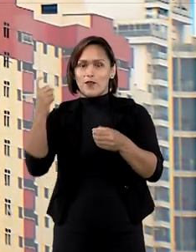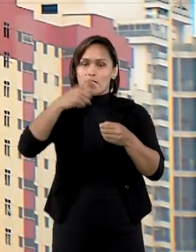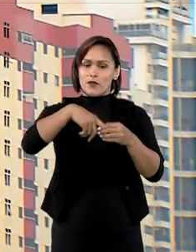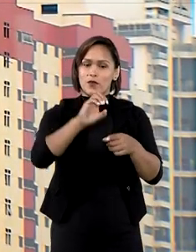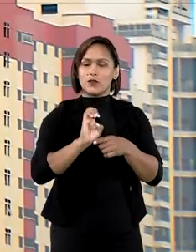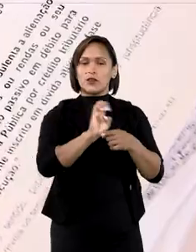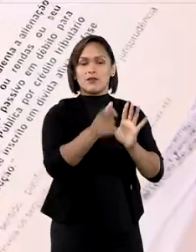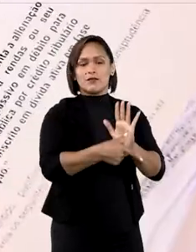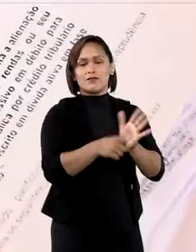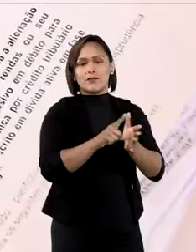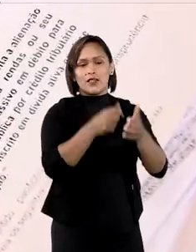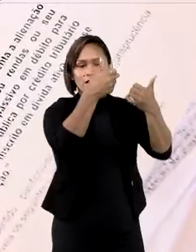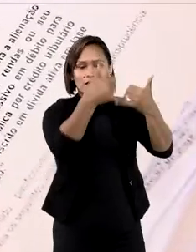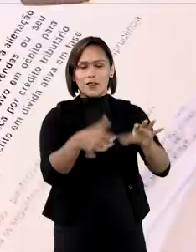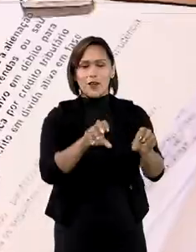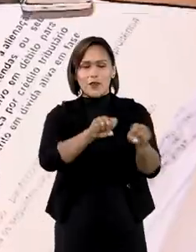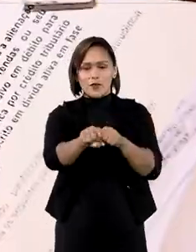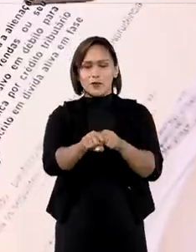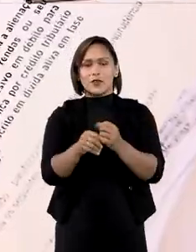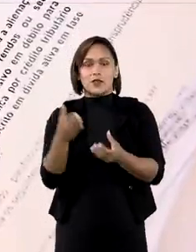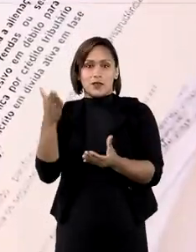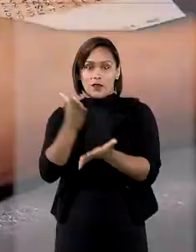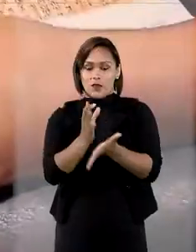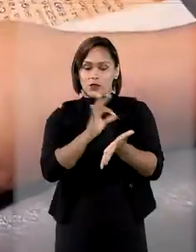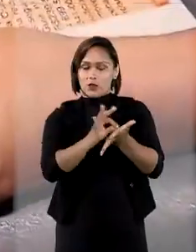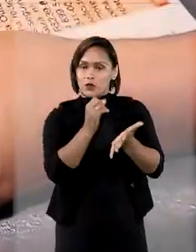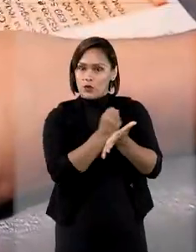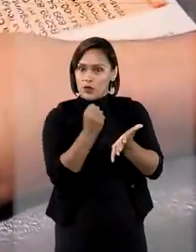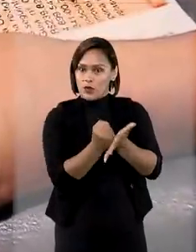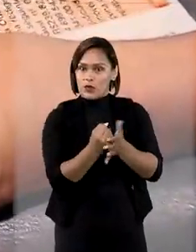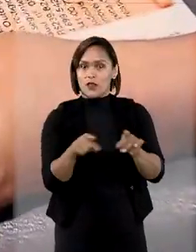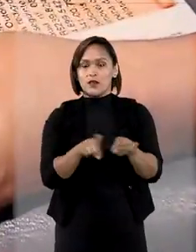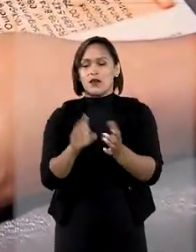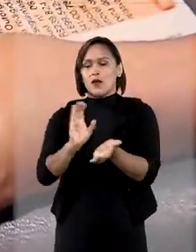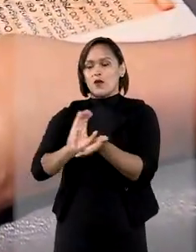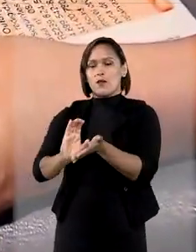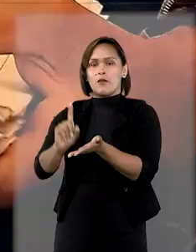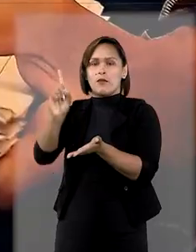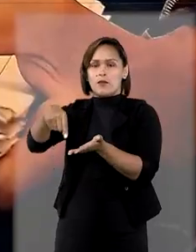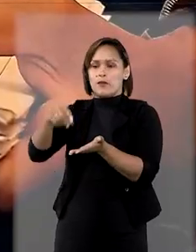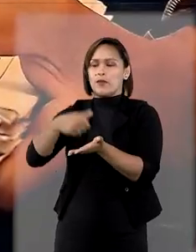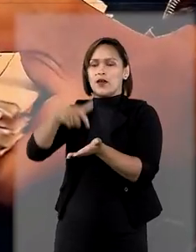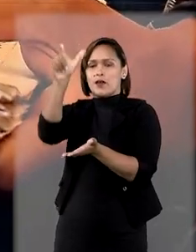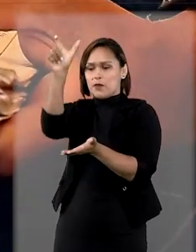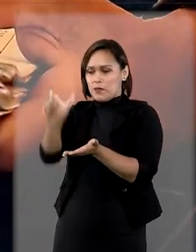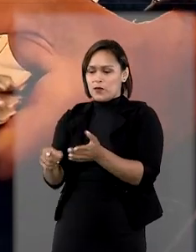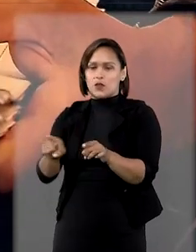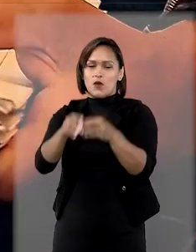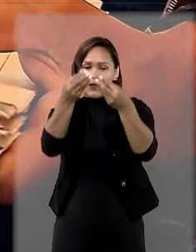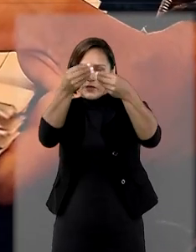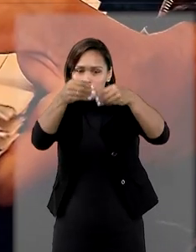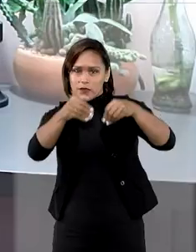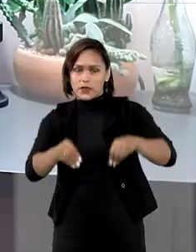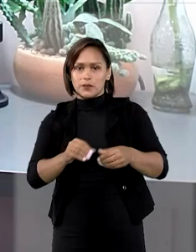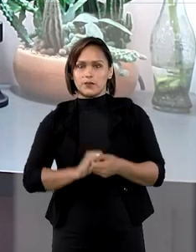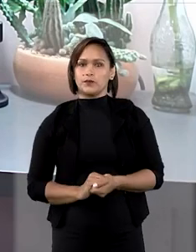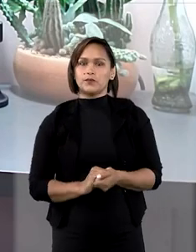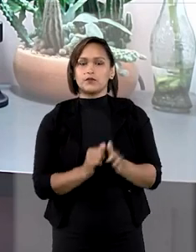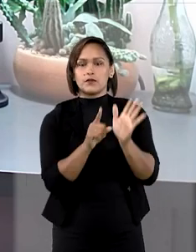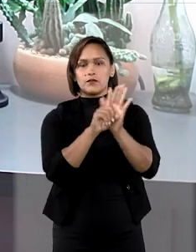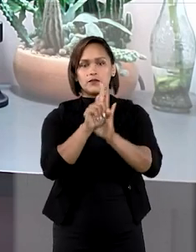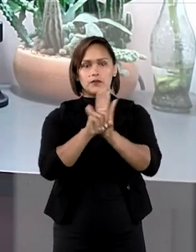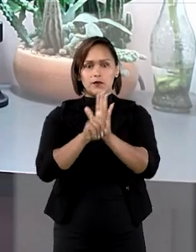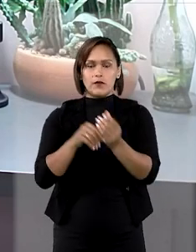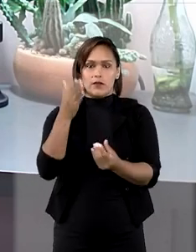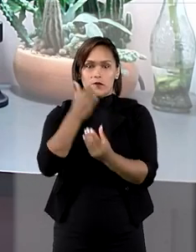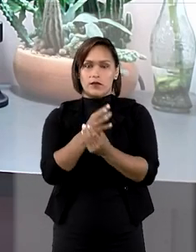retorno ao estado anterior à formalização do contrato e de indenização efetiva de todos os prejuízos. Ao analisar